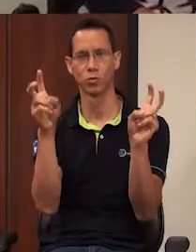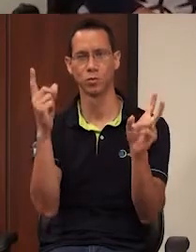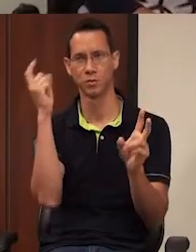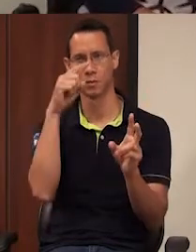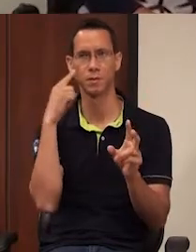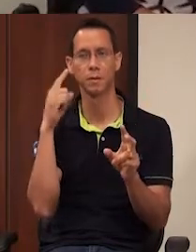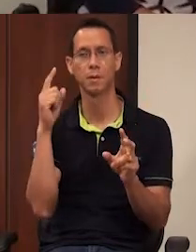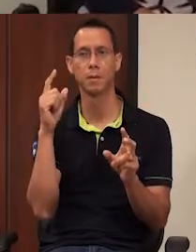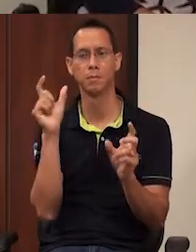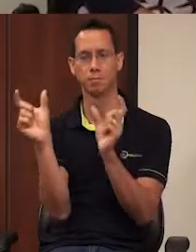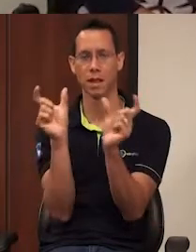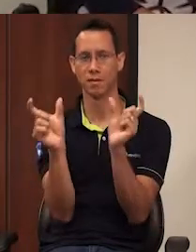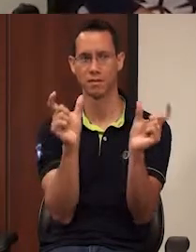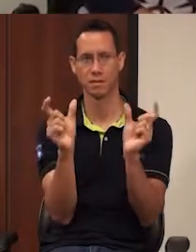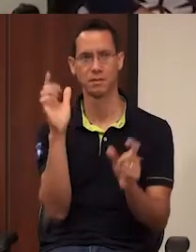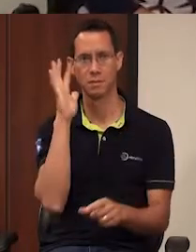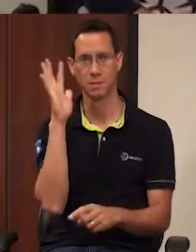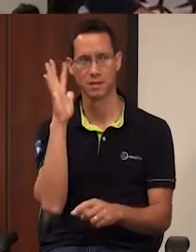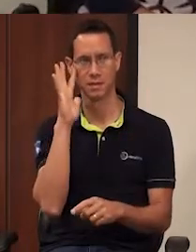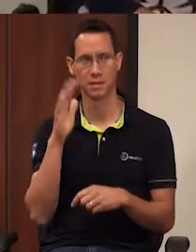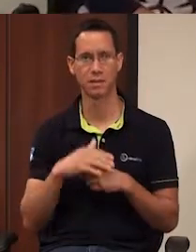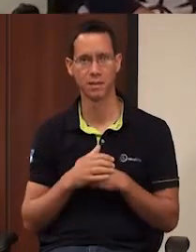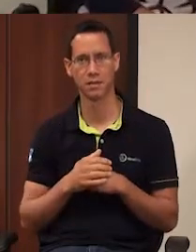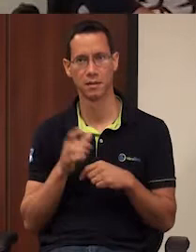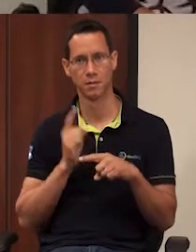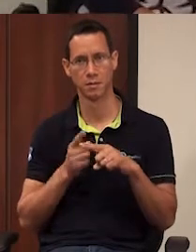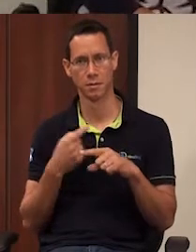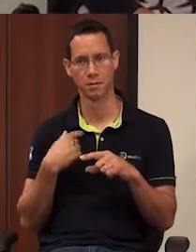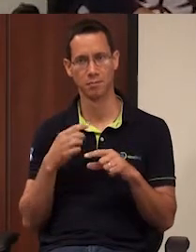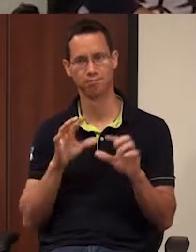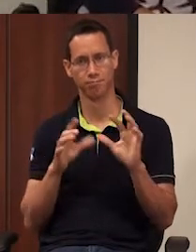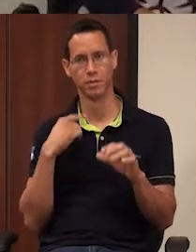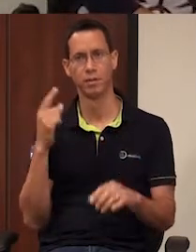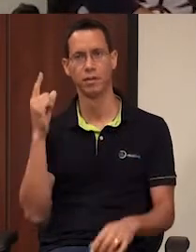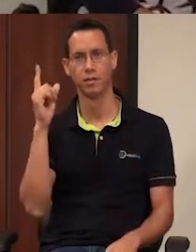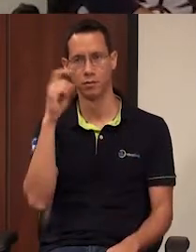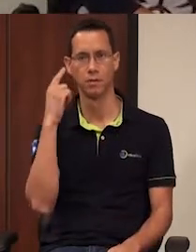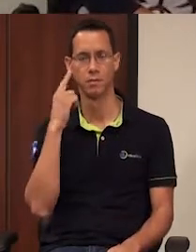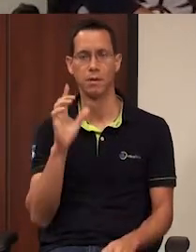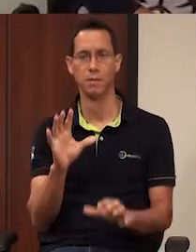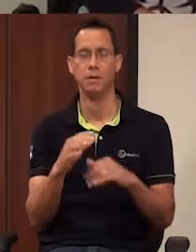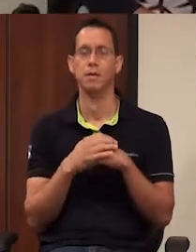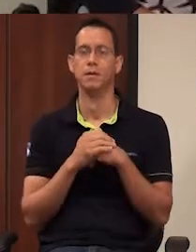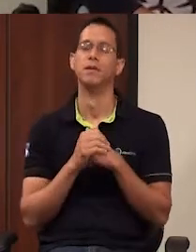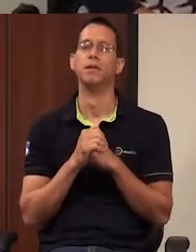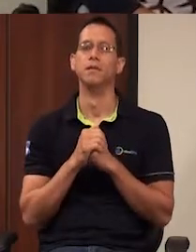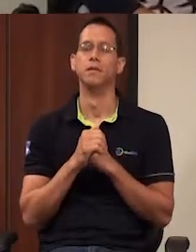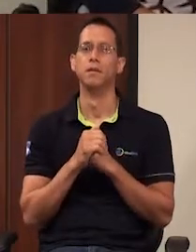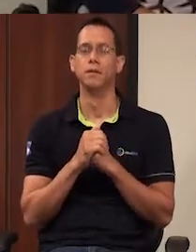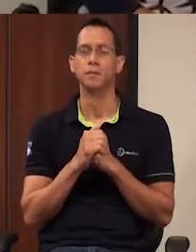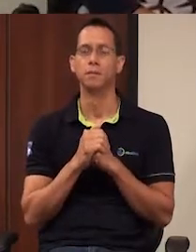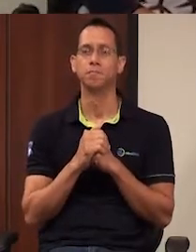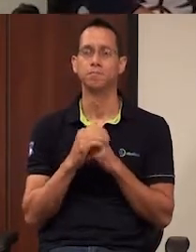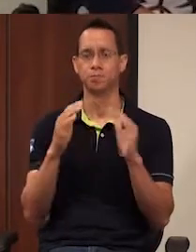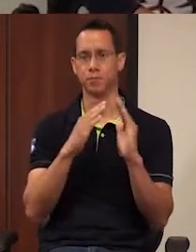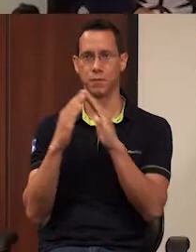pensar muito nas palavras, né? Então, por isso que eu acho que eu estou tendo mais dificuldade. Mas eu ouvi outro dia de um